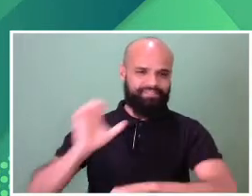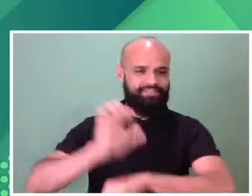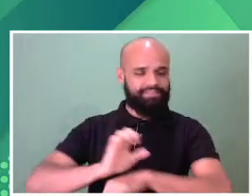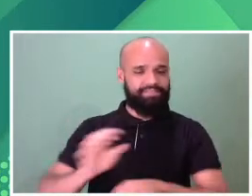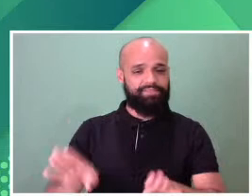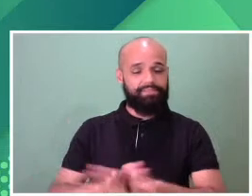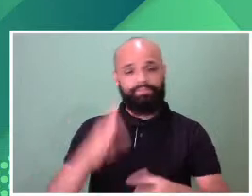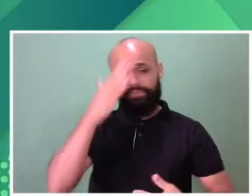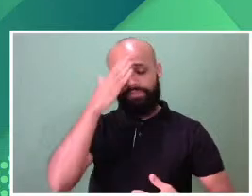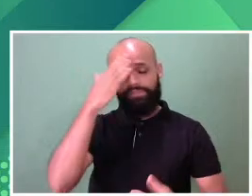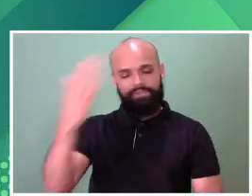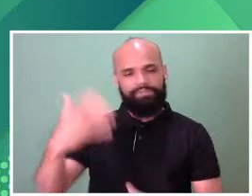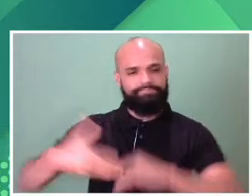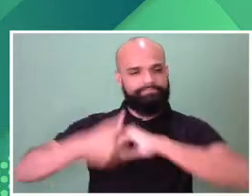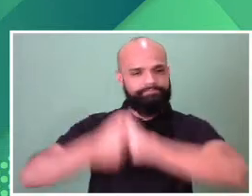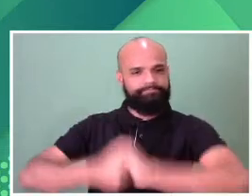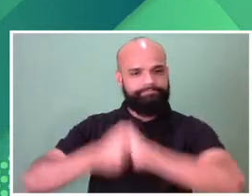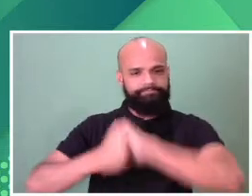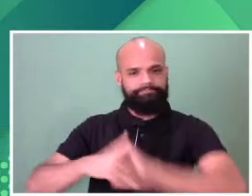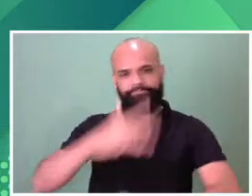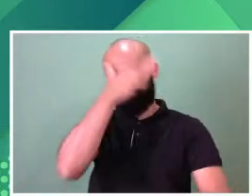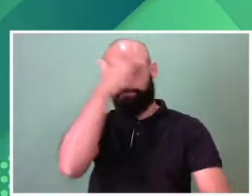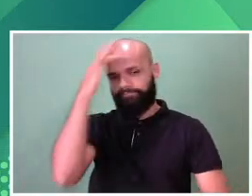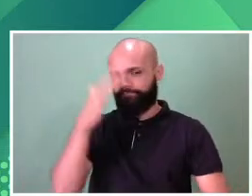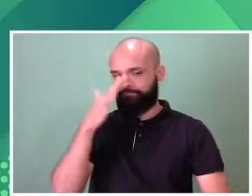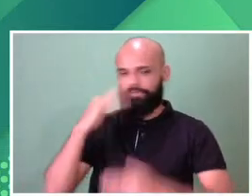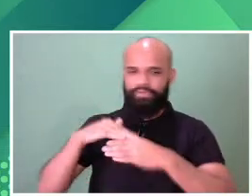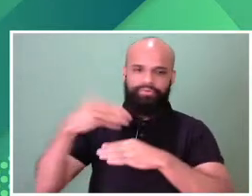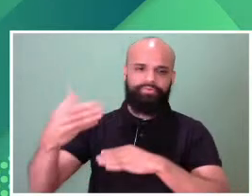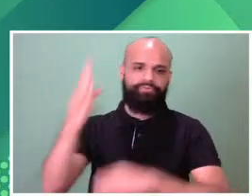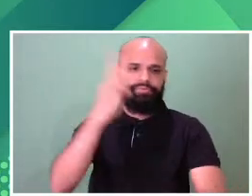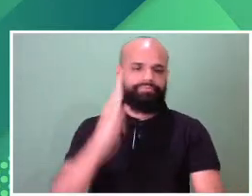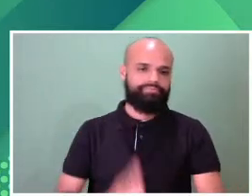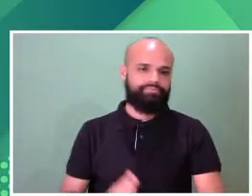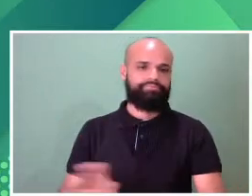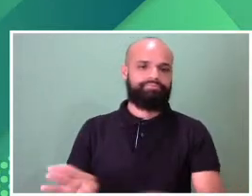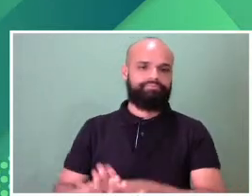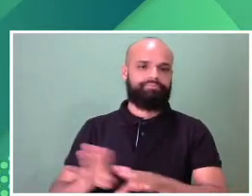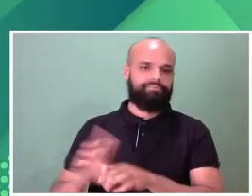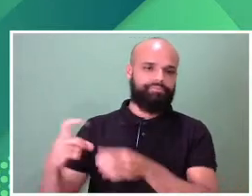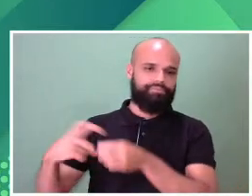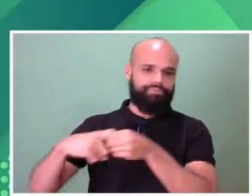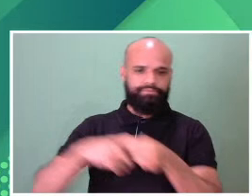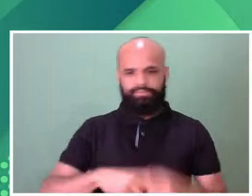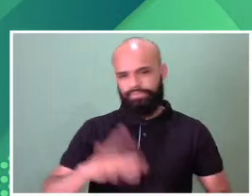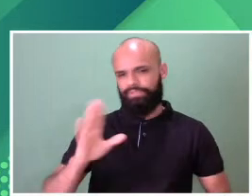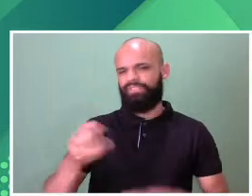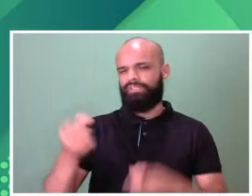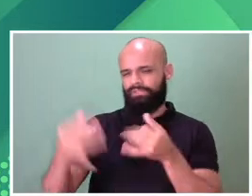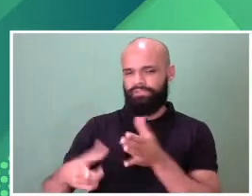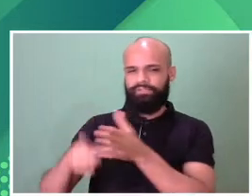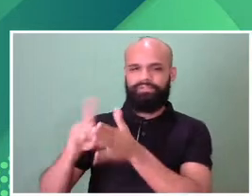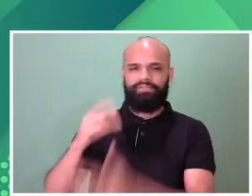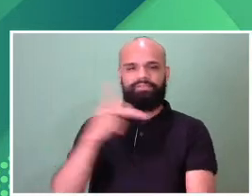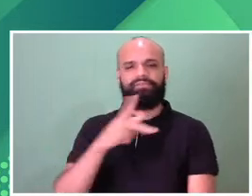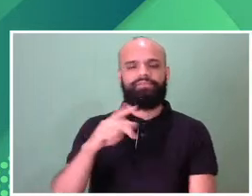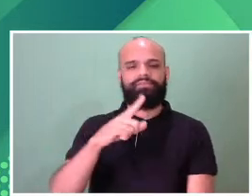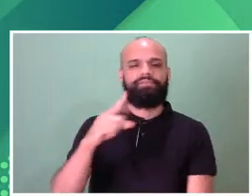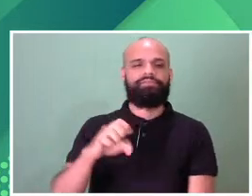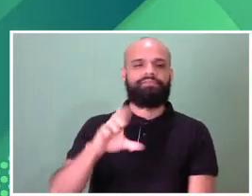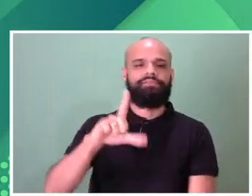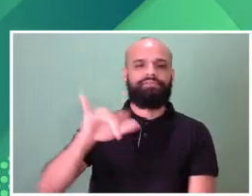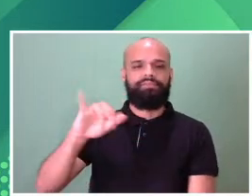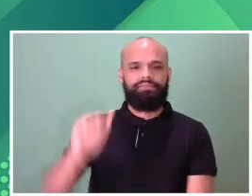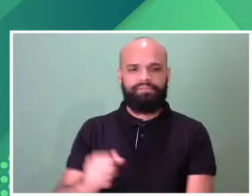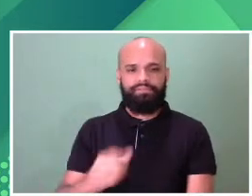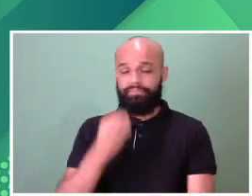também agradecer e saudar aqueles que nos assistem fora do Brasil, né, os nossos companheiros aí já descritos pela professora Zélia. Sejam todos